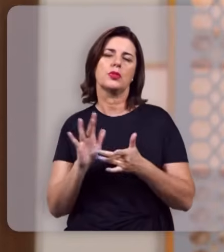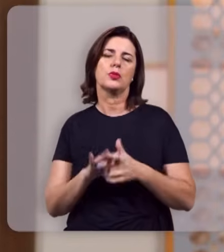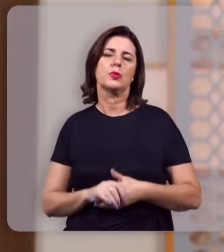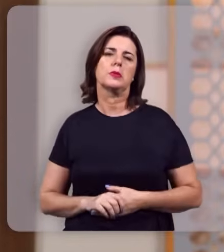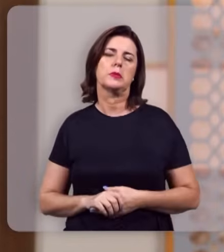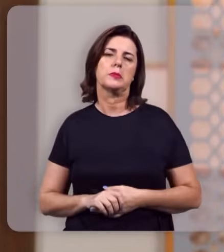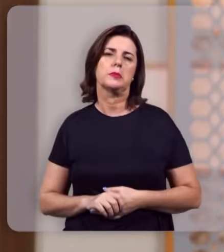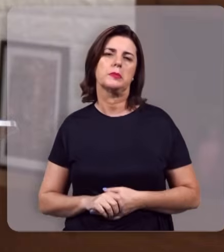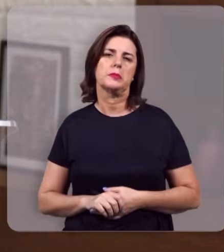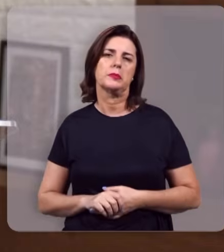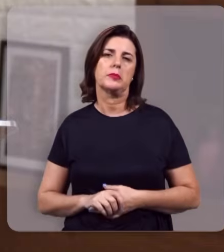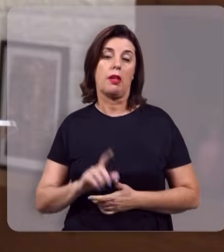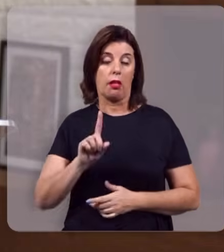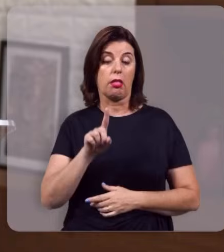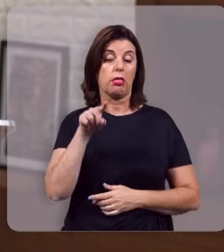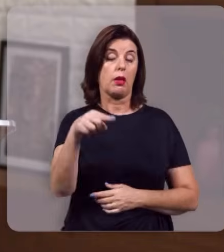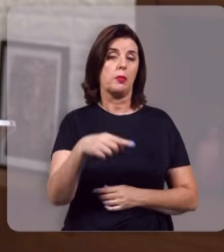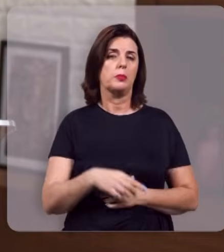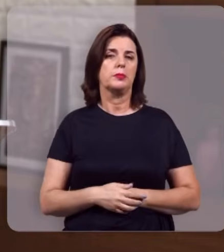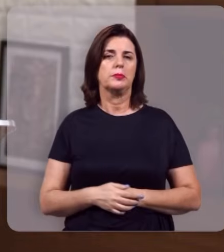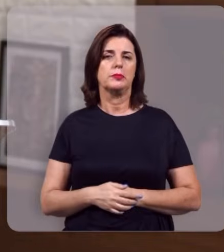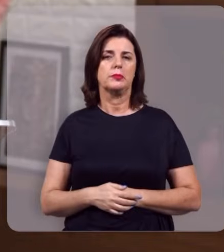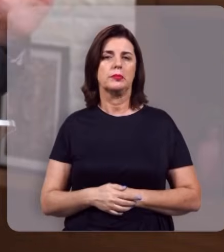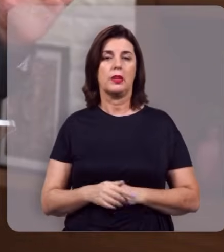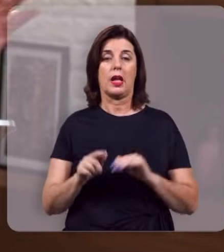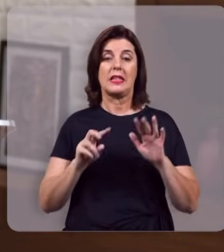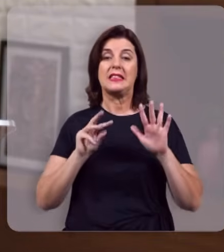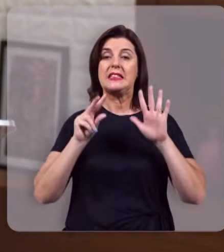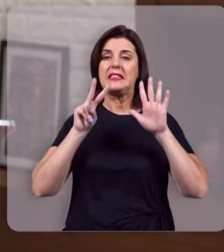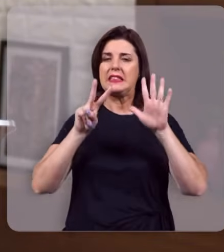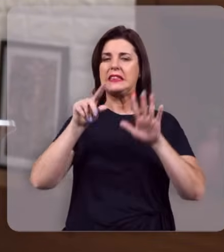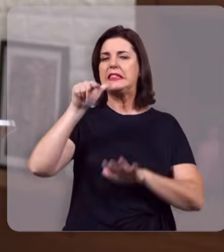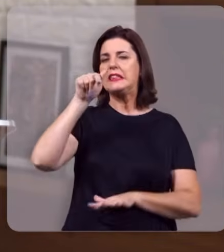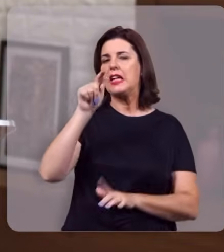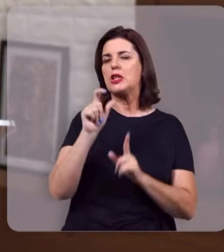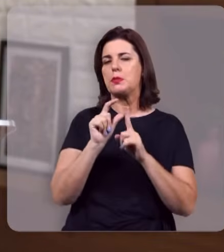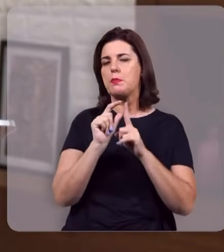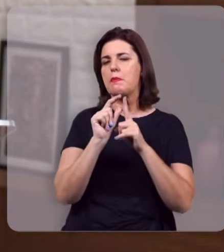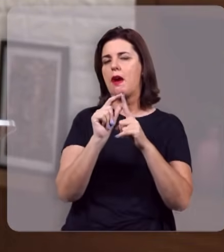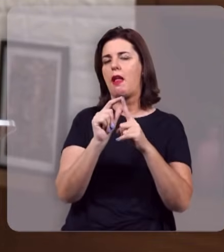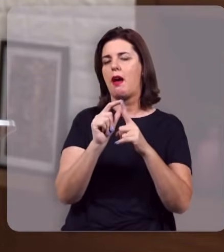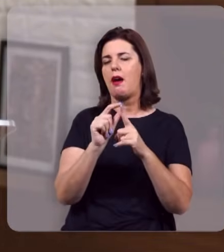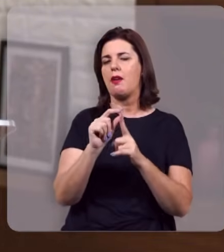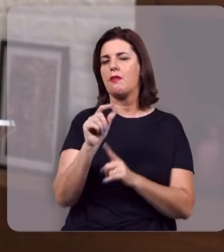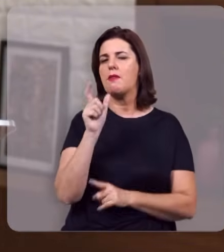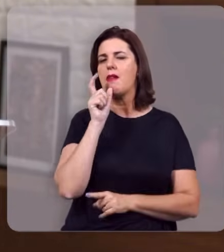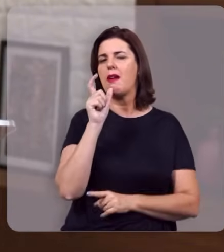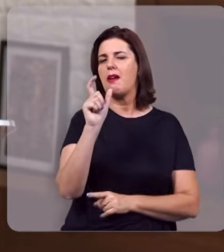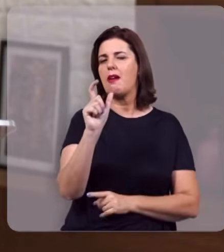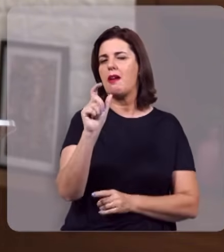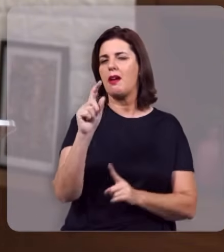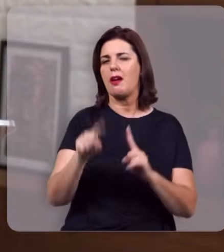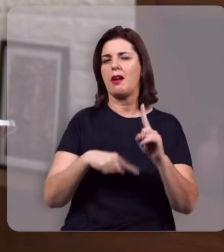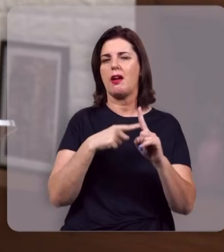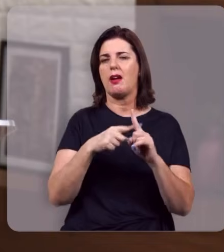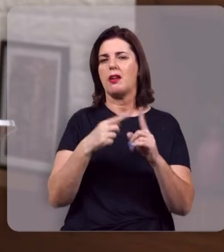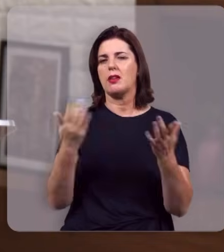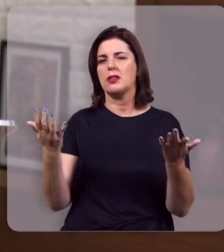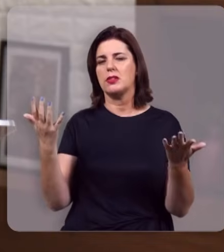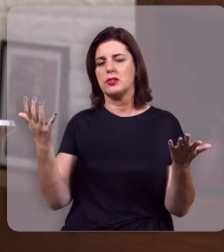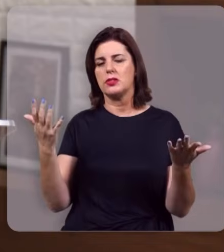Jesus. E então, vem a sétima palavra da cruz. É a palavra da